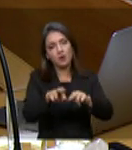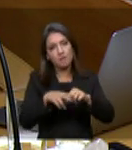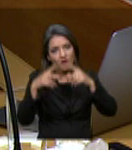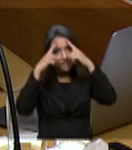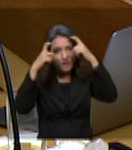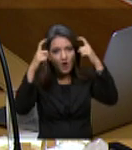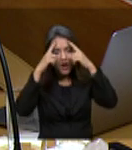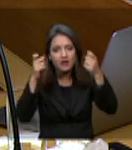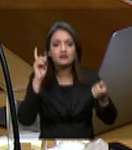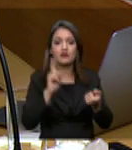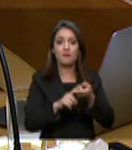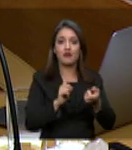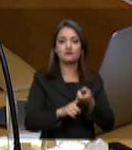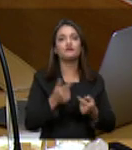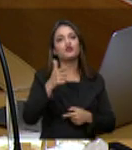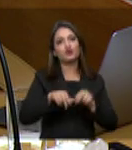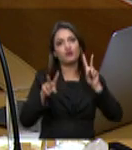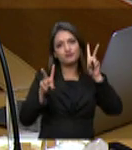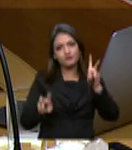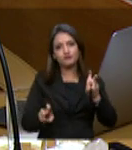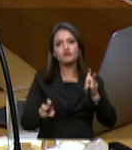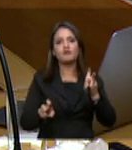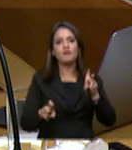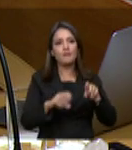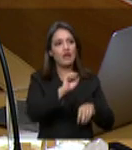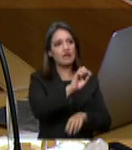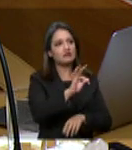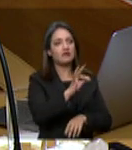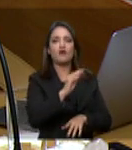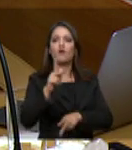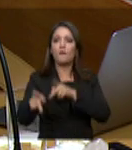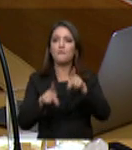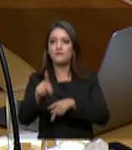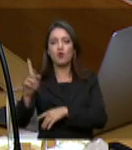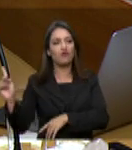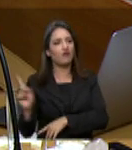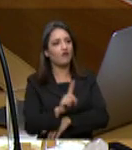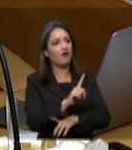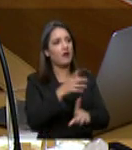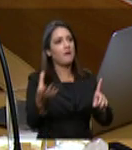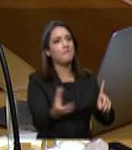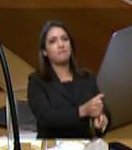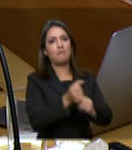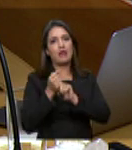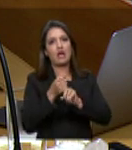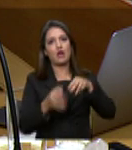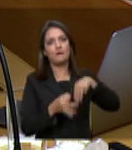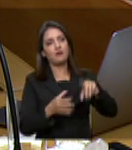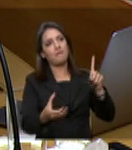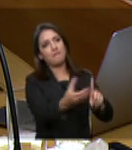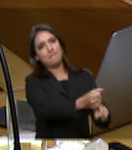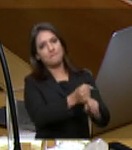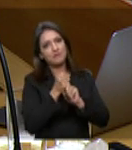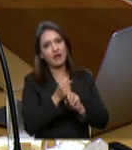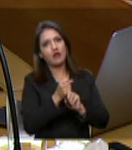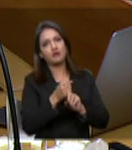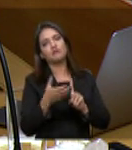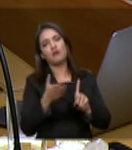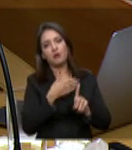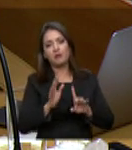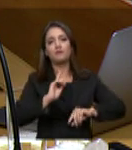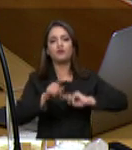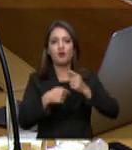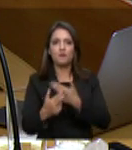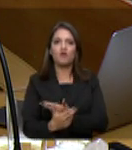de novo eu quero que o povo entre no Supremo agarrou no Ministro tal e na sequência diz que as